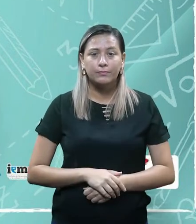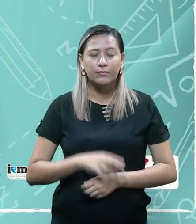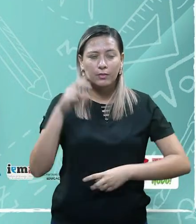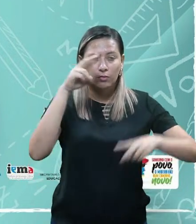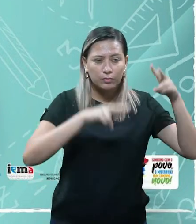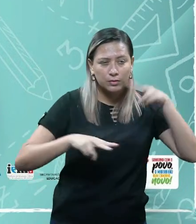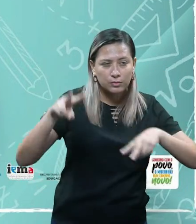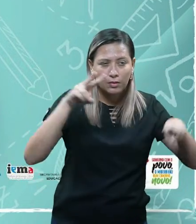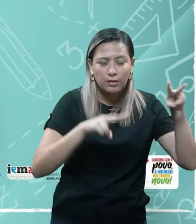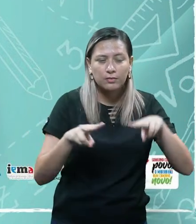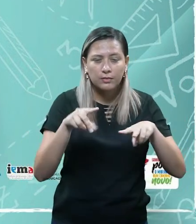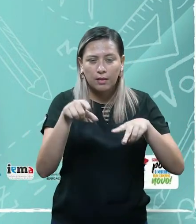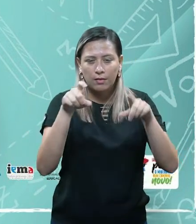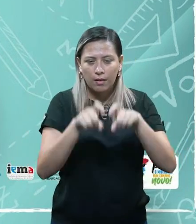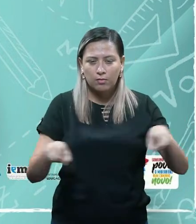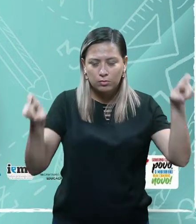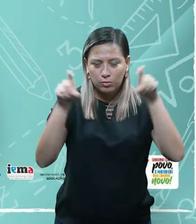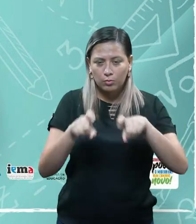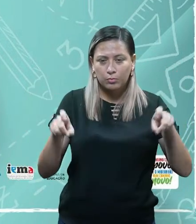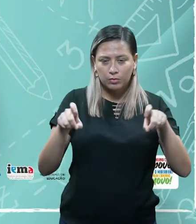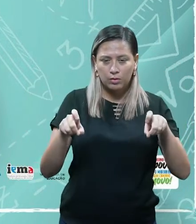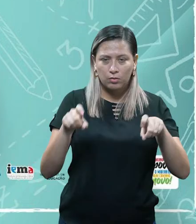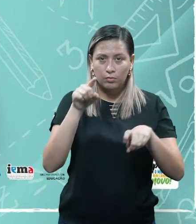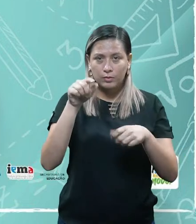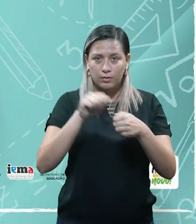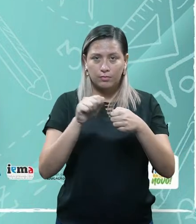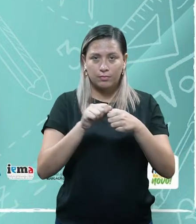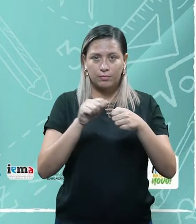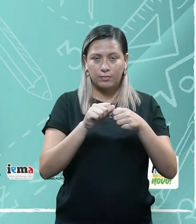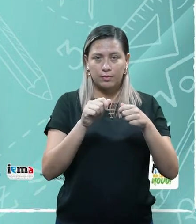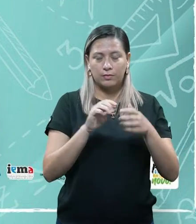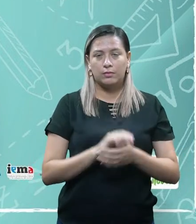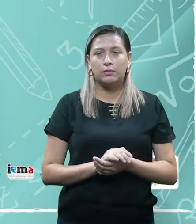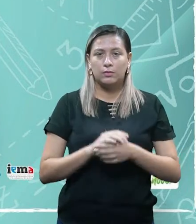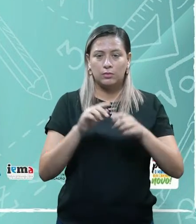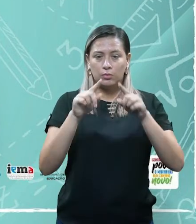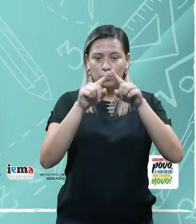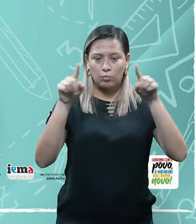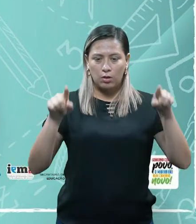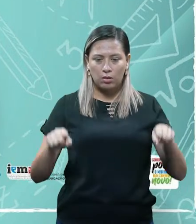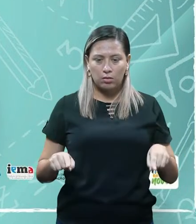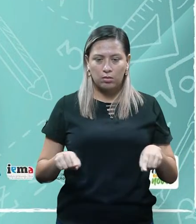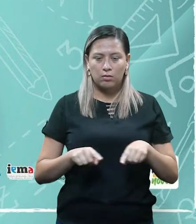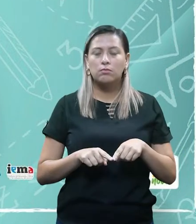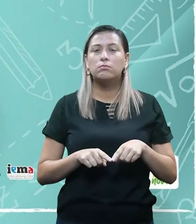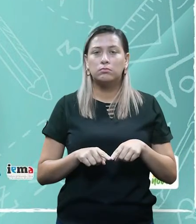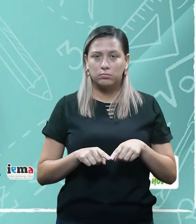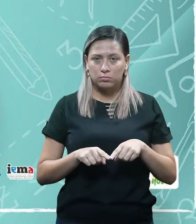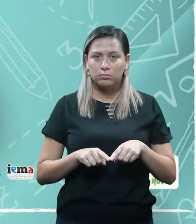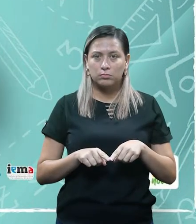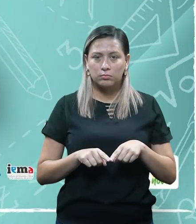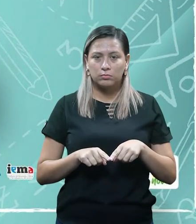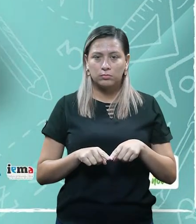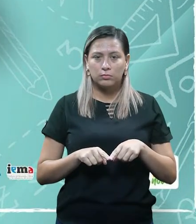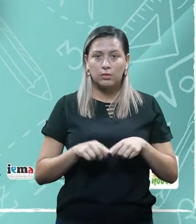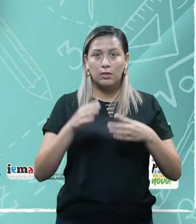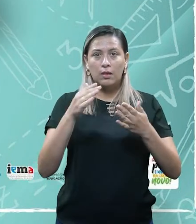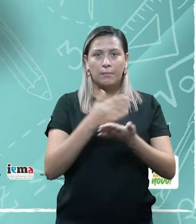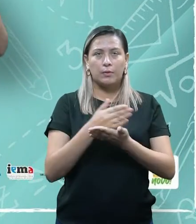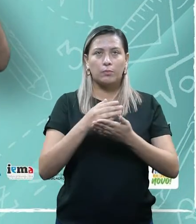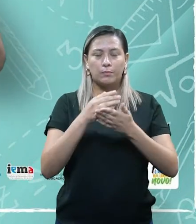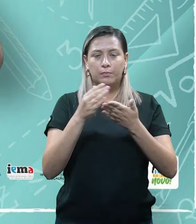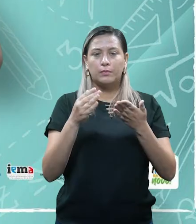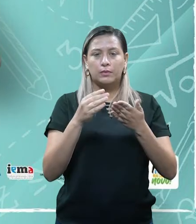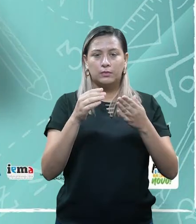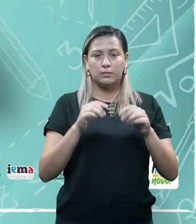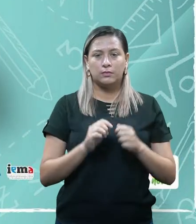trabalho, fez, por exemplo, retângulo, quer dar continuidade para fazer a cabecinha do foguete, que é a parte